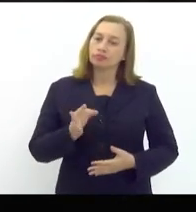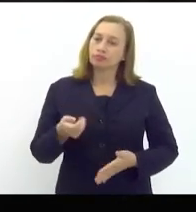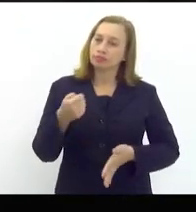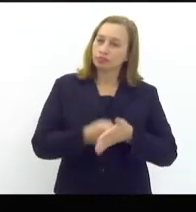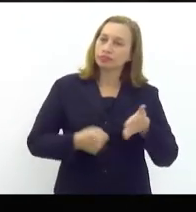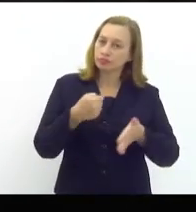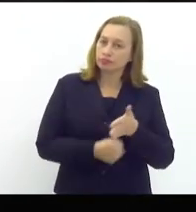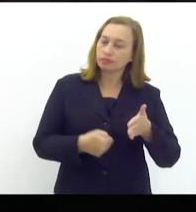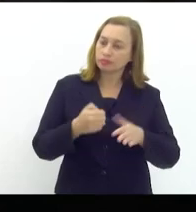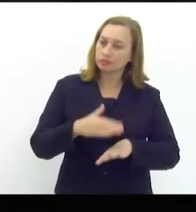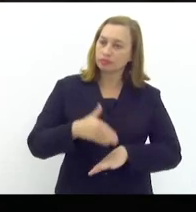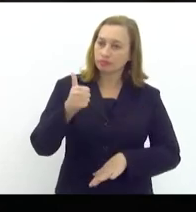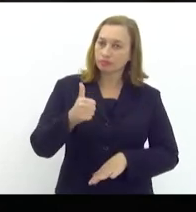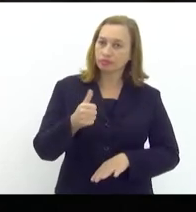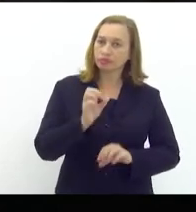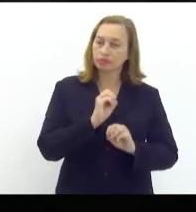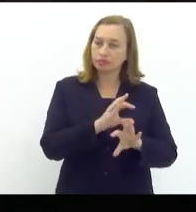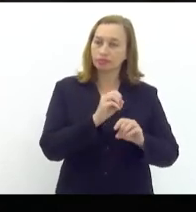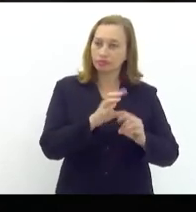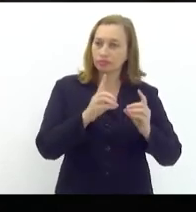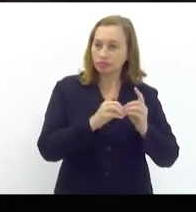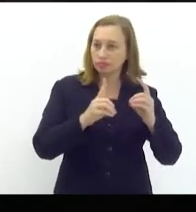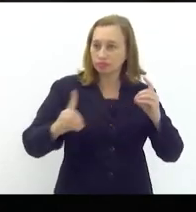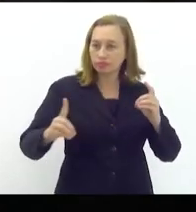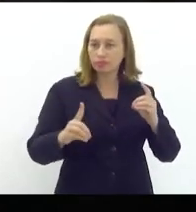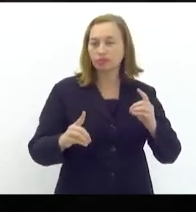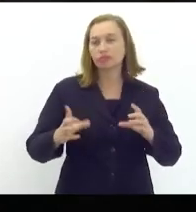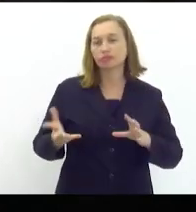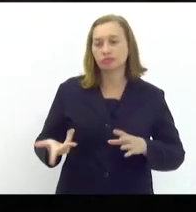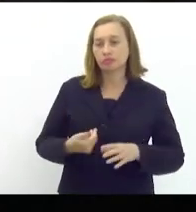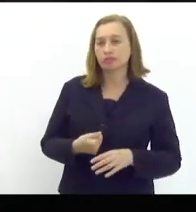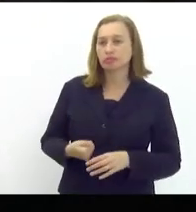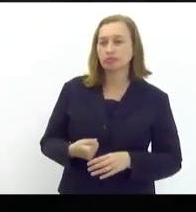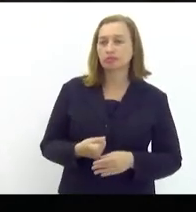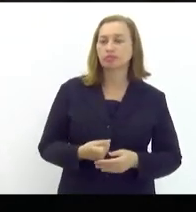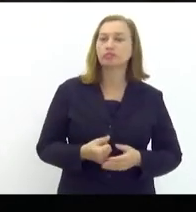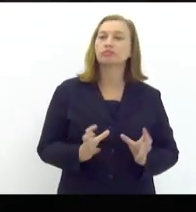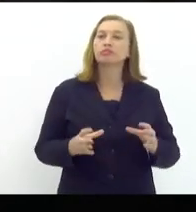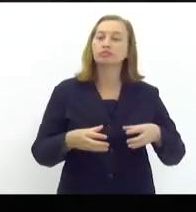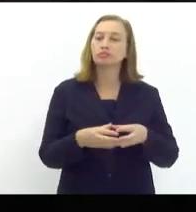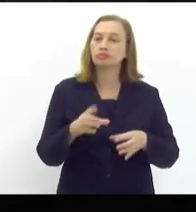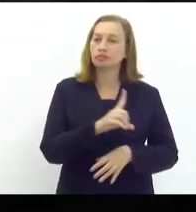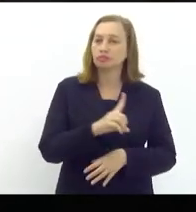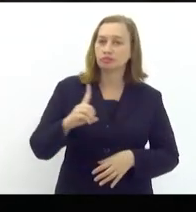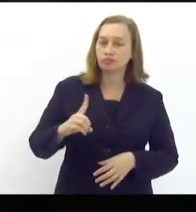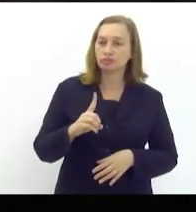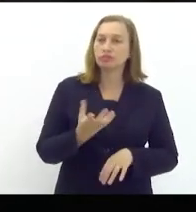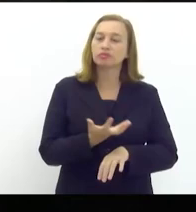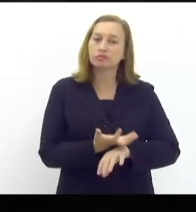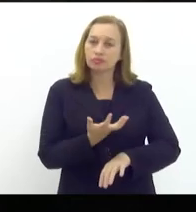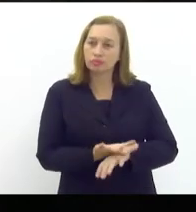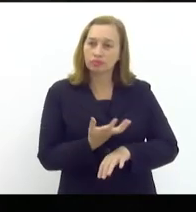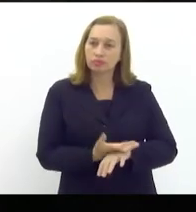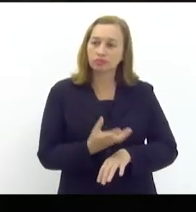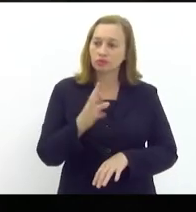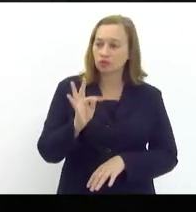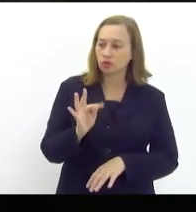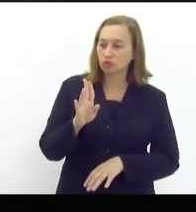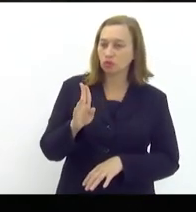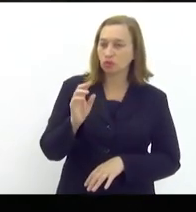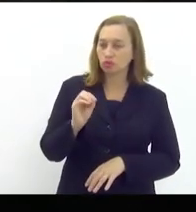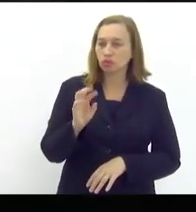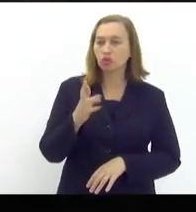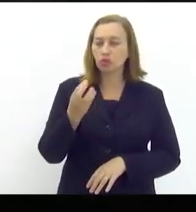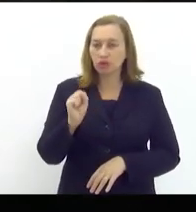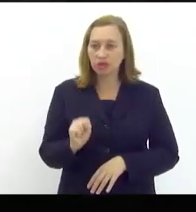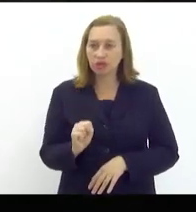é pela dignidade do ensino à distância pública de qualidade então assim no coletivo de coordenadores de cursos tutorias dos